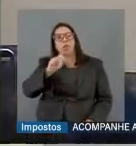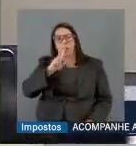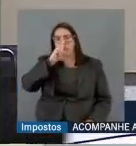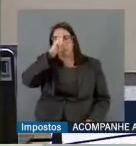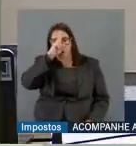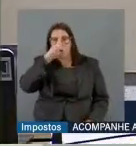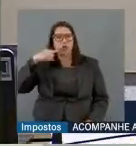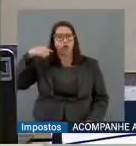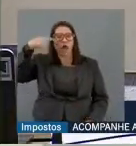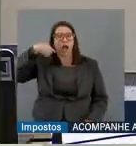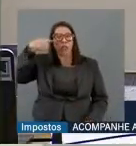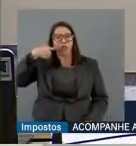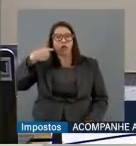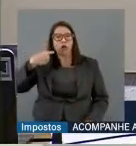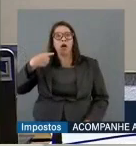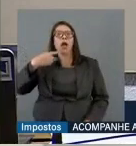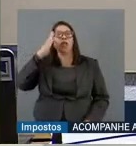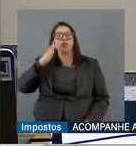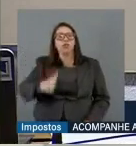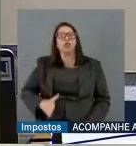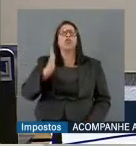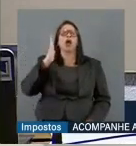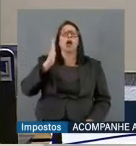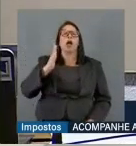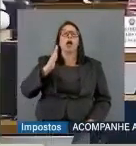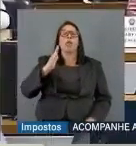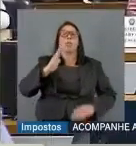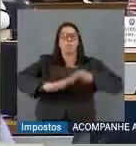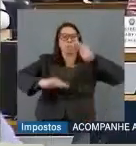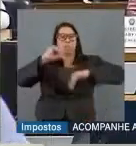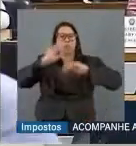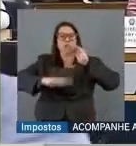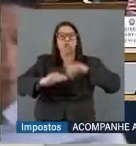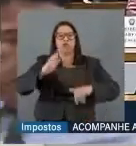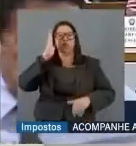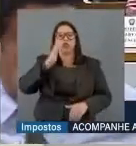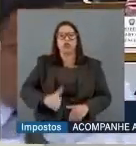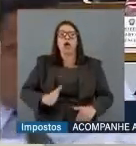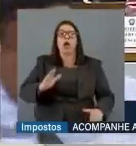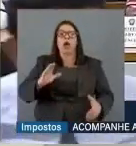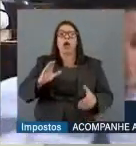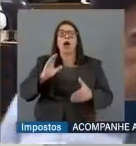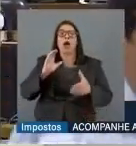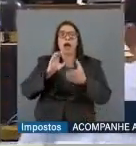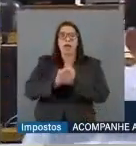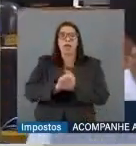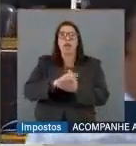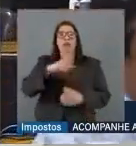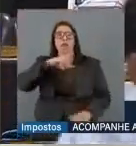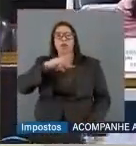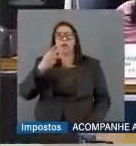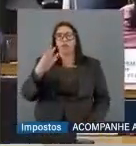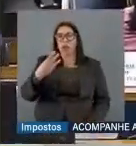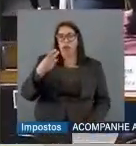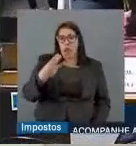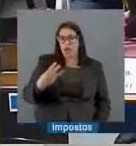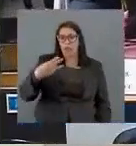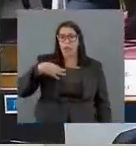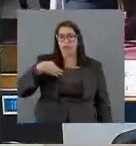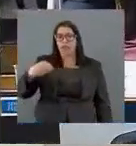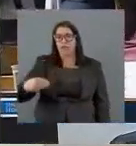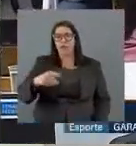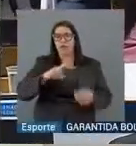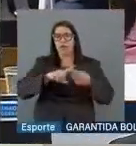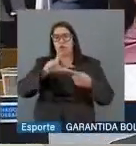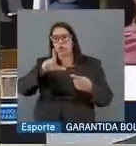Anvisa, comprovação do Ministério da Saúde, que a vacina seria boa. Tanto que quando teve todos os testes,